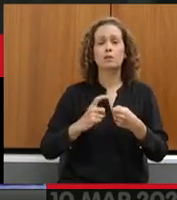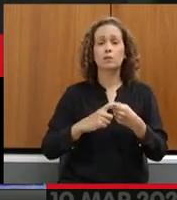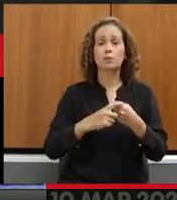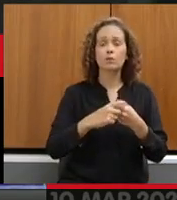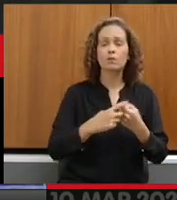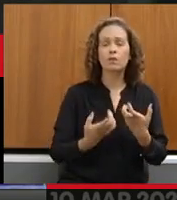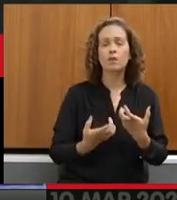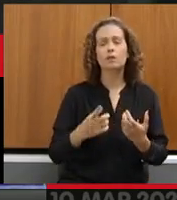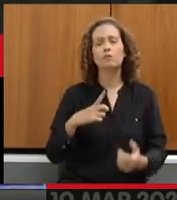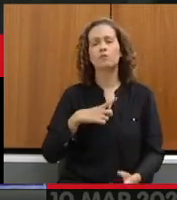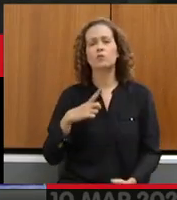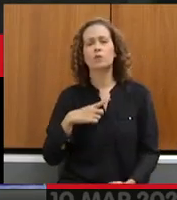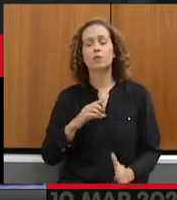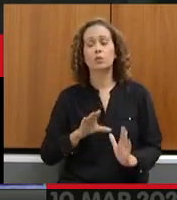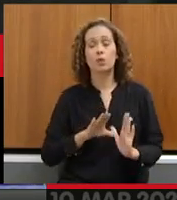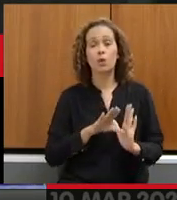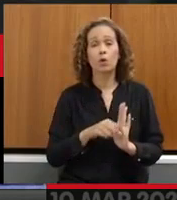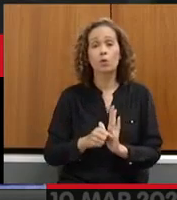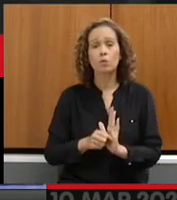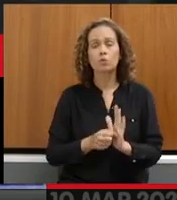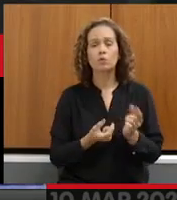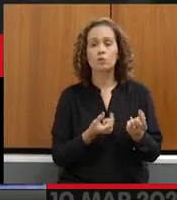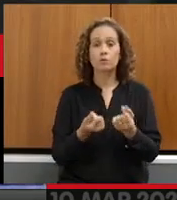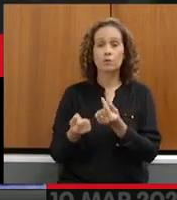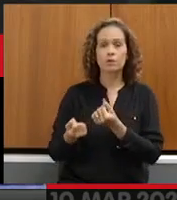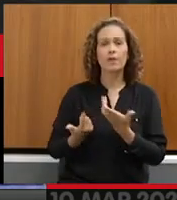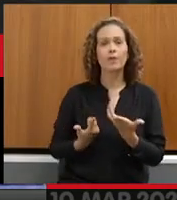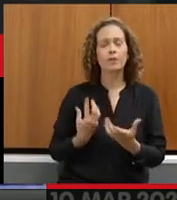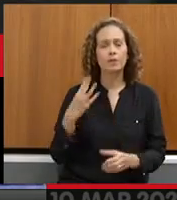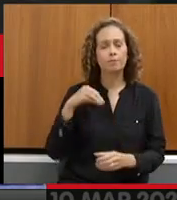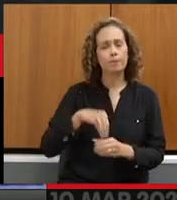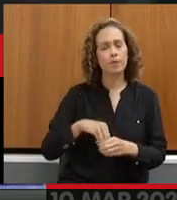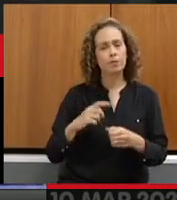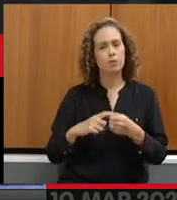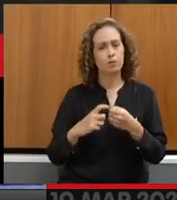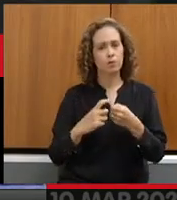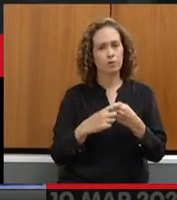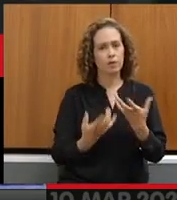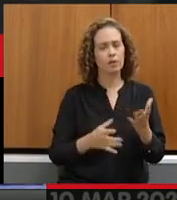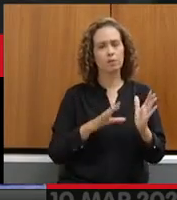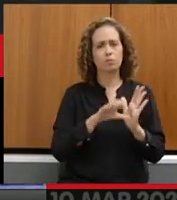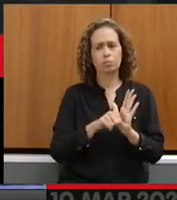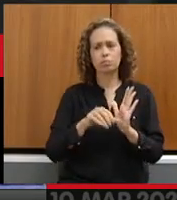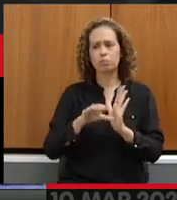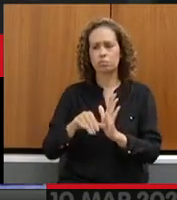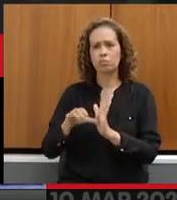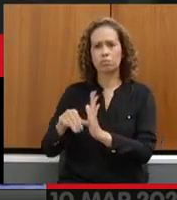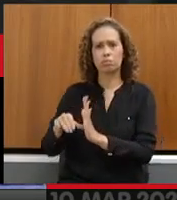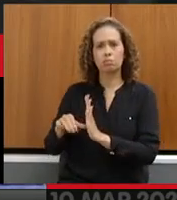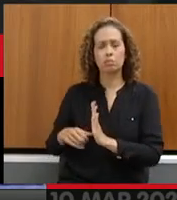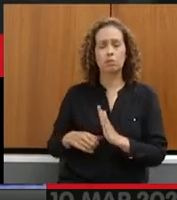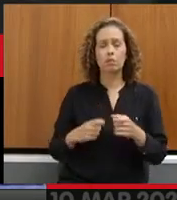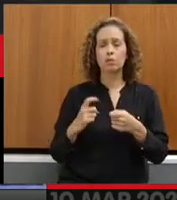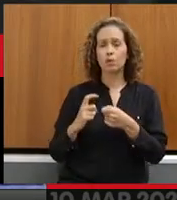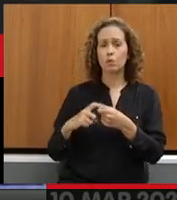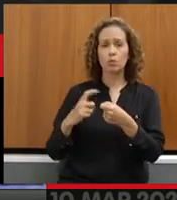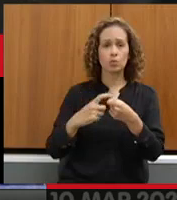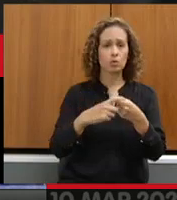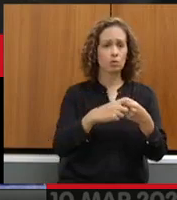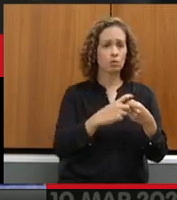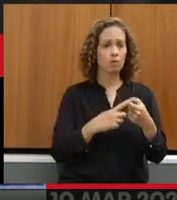sequestro de valores das contas dos convênios e foram temos sequência com essa sequência dos convênios acabaram não